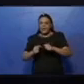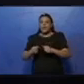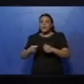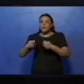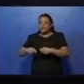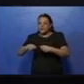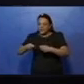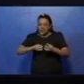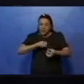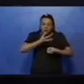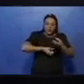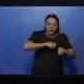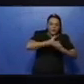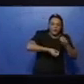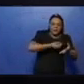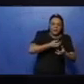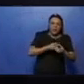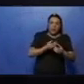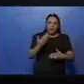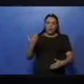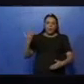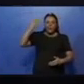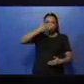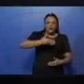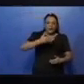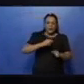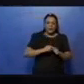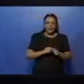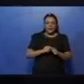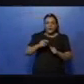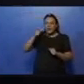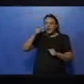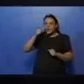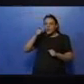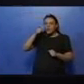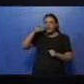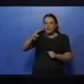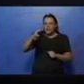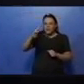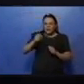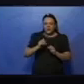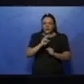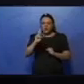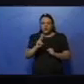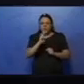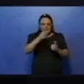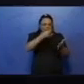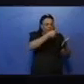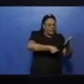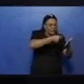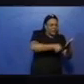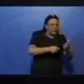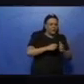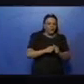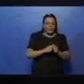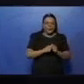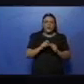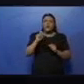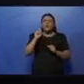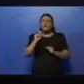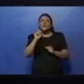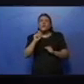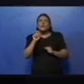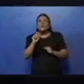Aí, muito interessante esse argumento para ser usado numa dissertação. Por quê? Porque eu posso pegar um dado concreto de